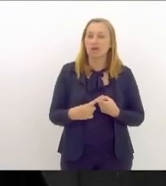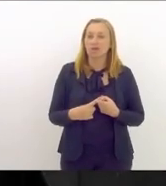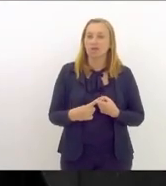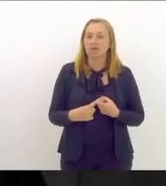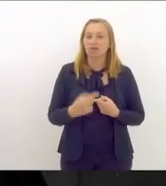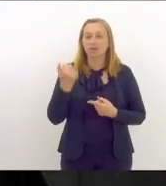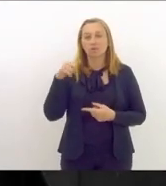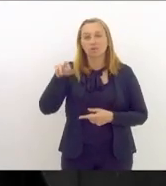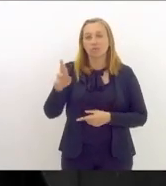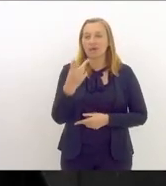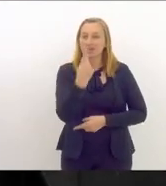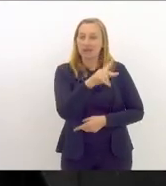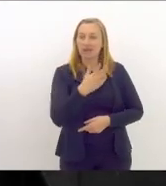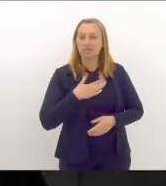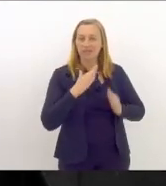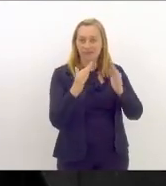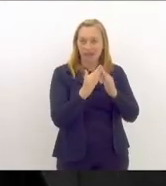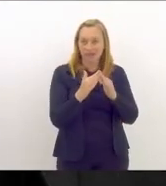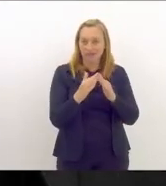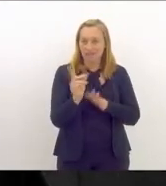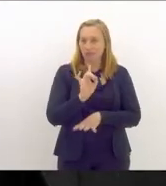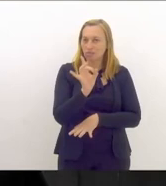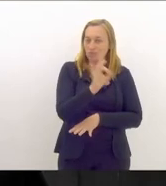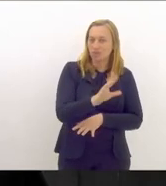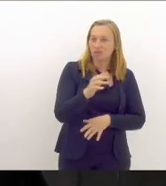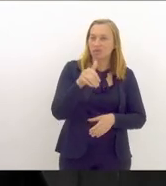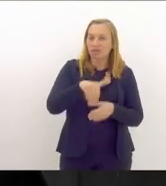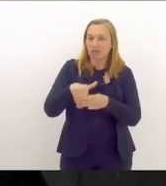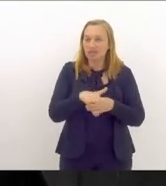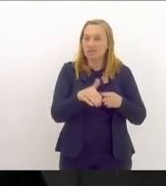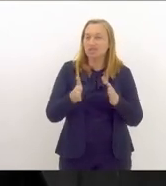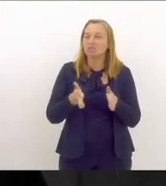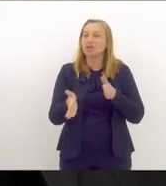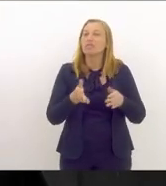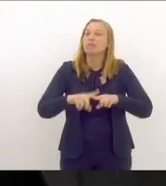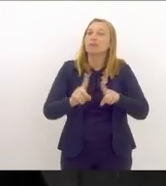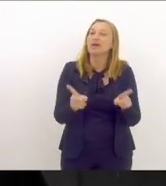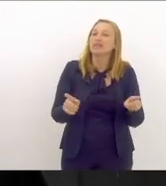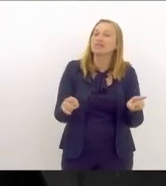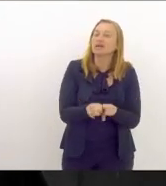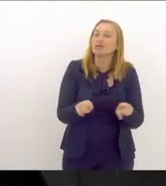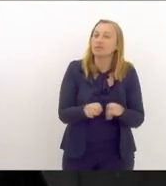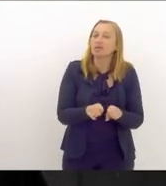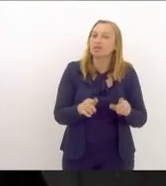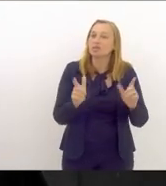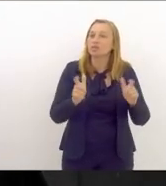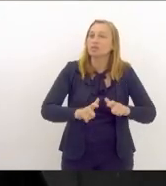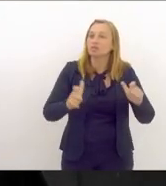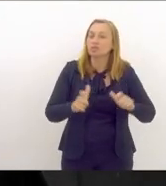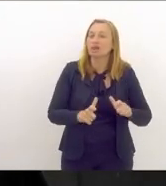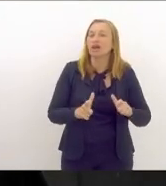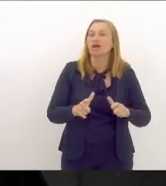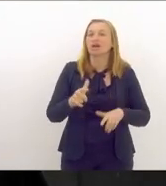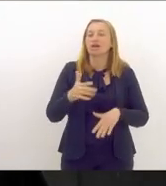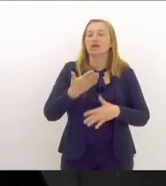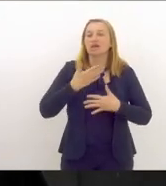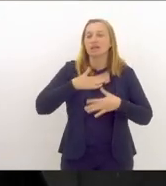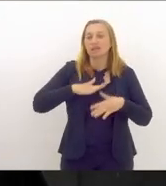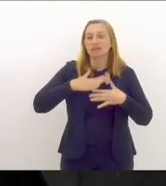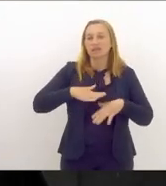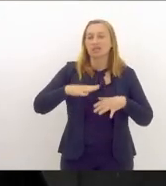do bar desse cara a minha casa, não só nas eleições, mas aquele ambiente aconchegante que